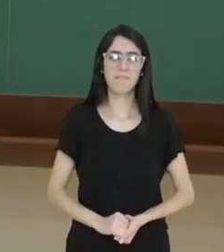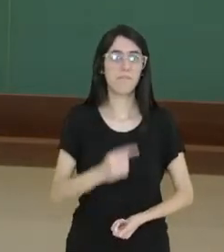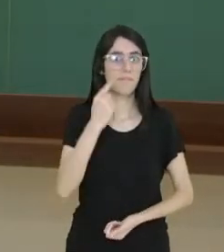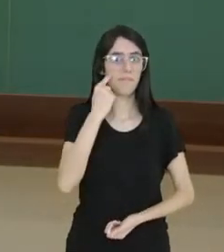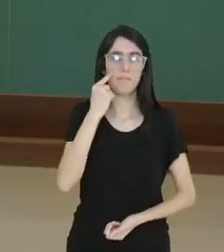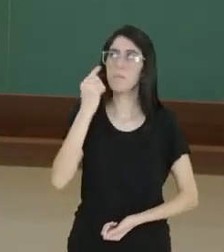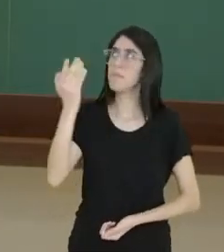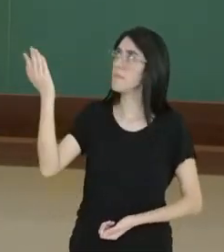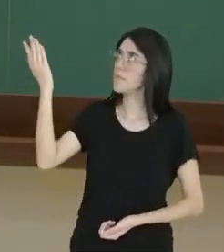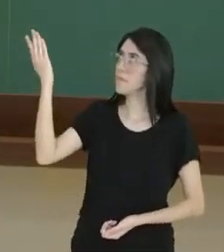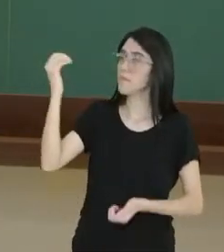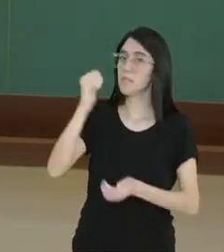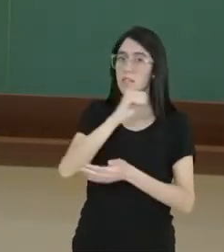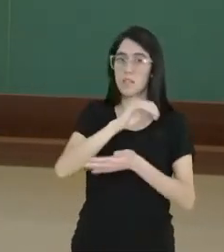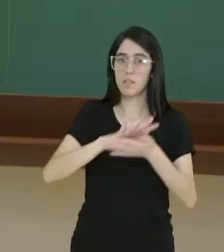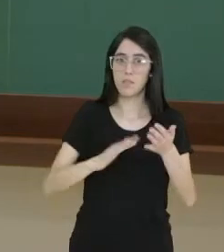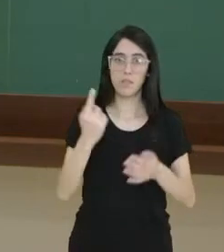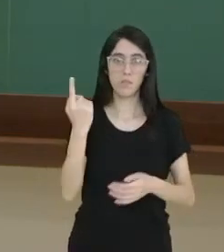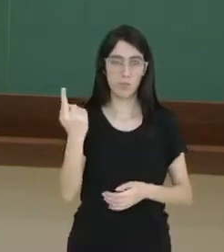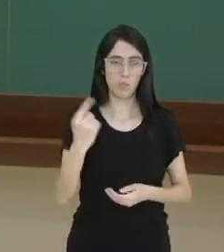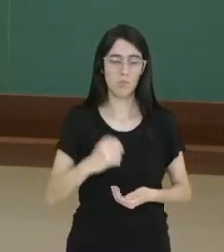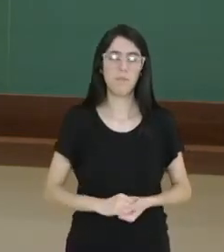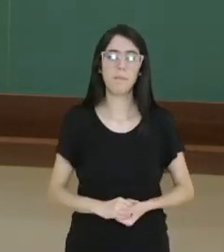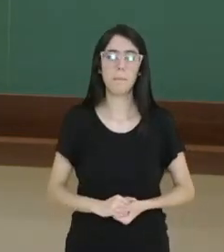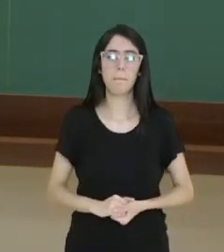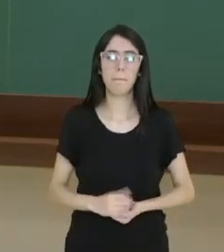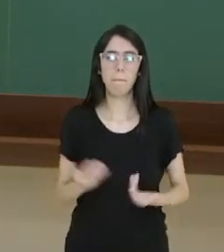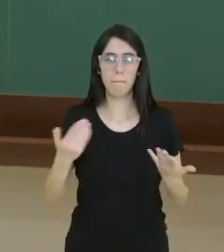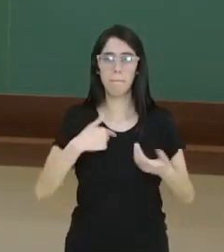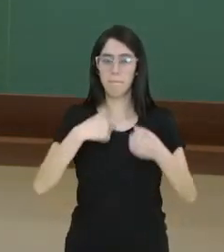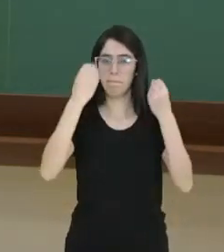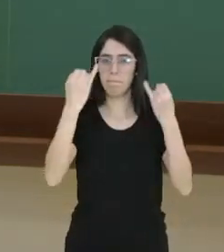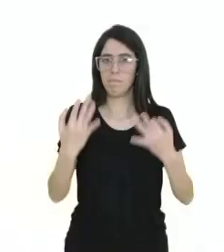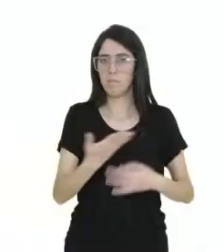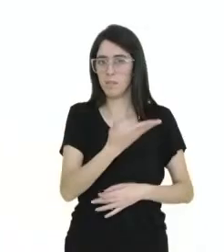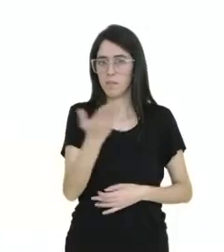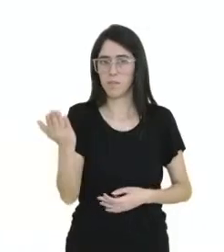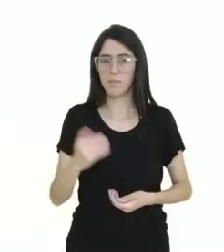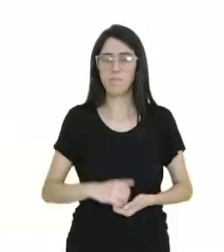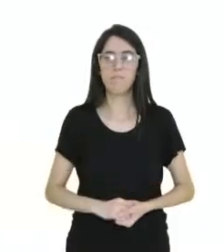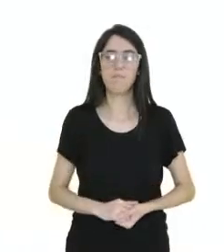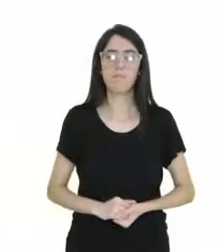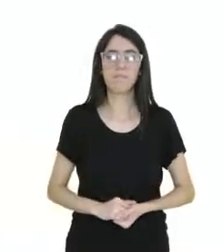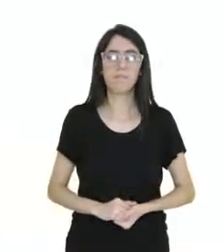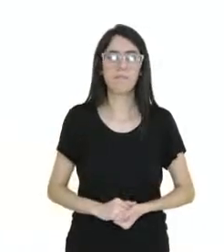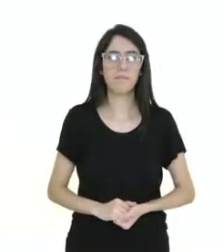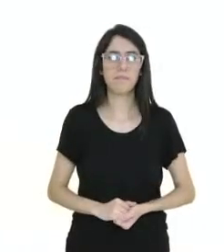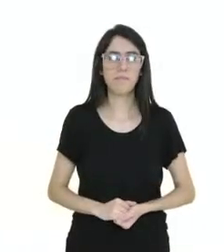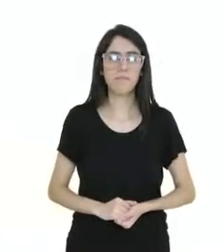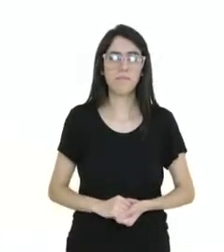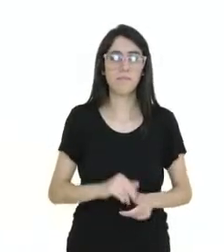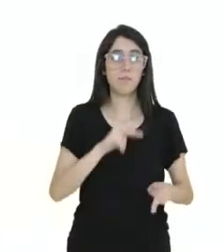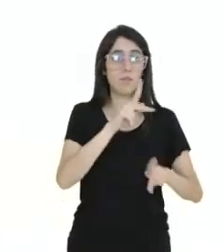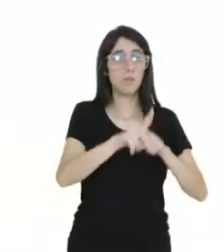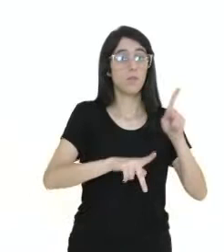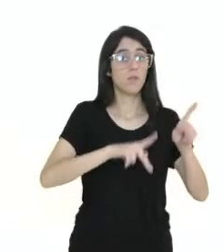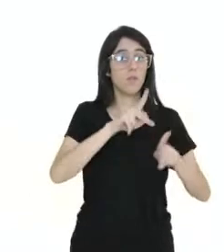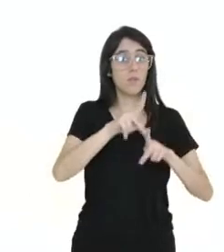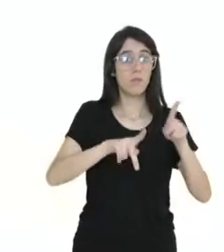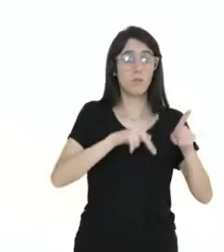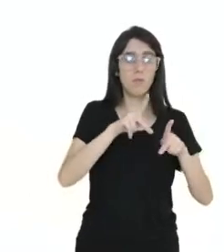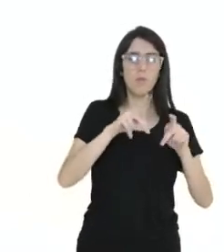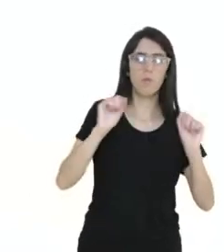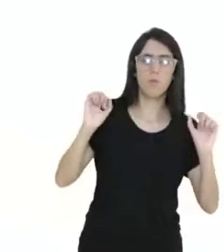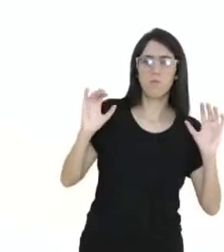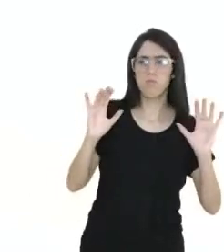a atividade número 1. Então o professor vai ler aqui o trecho para vocês. O povo se afastou,